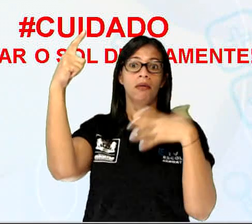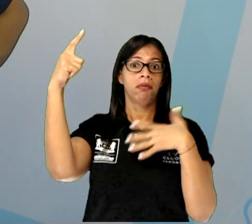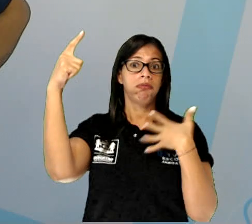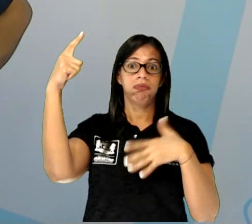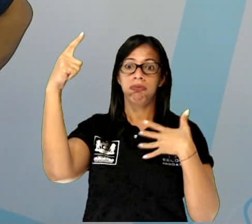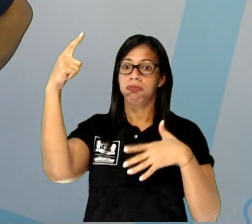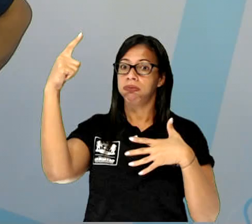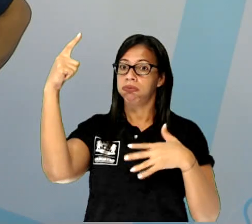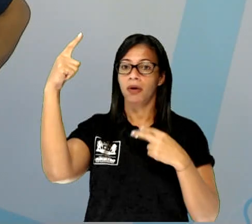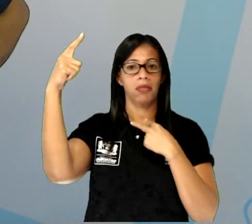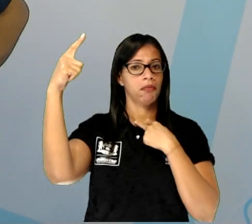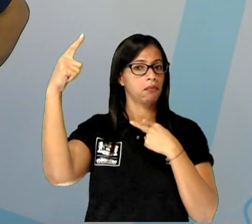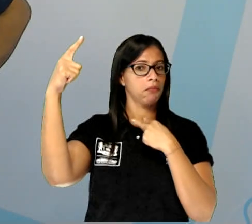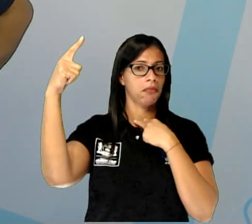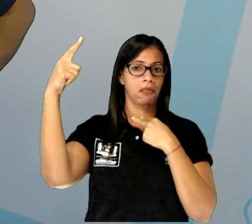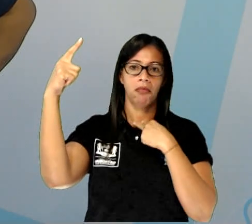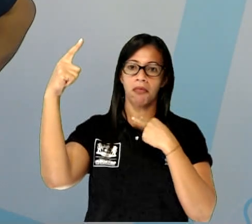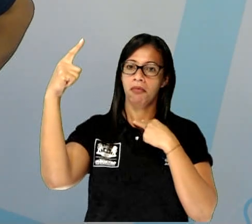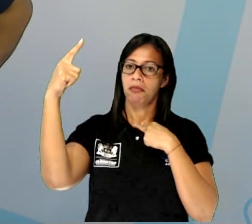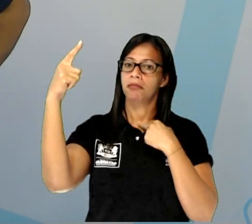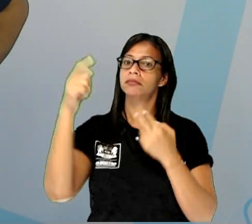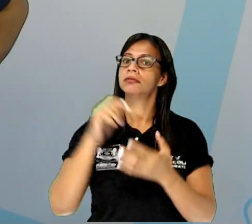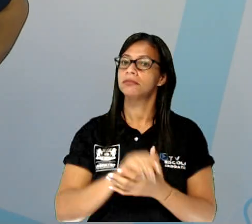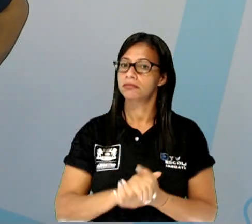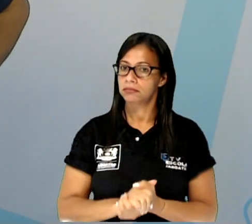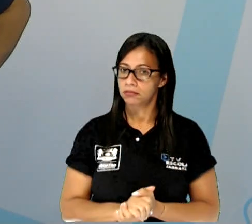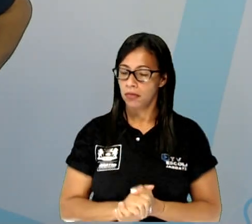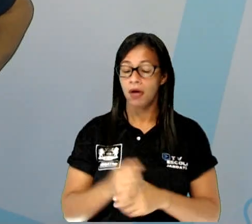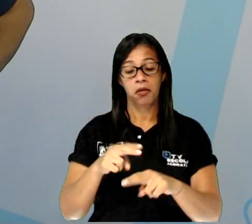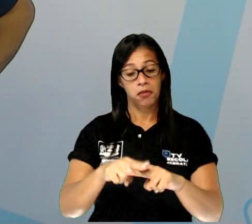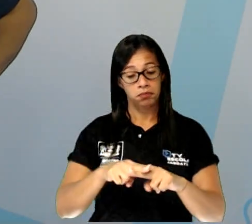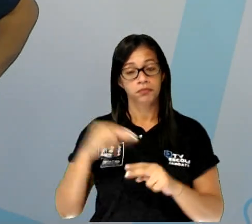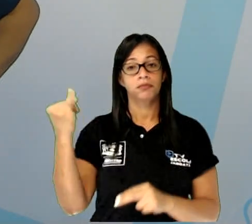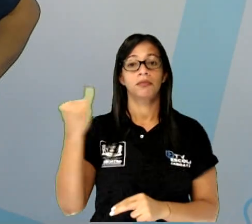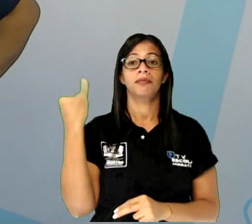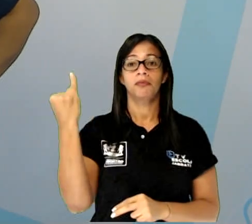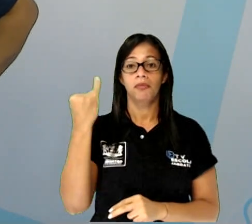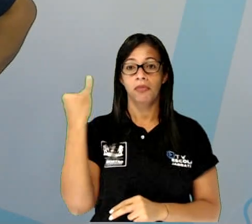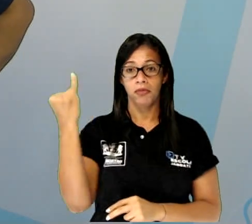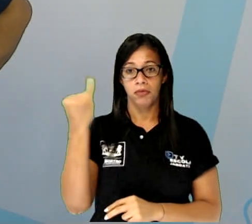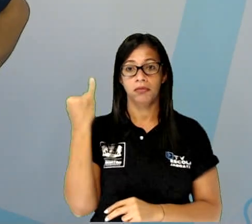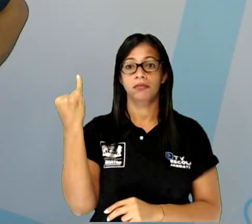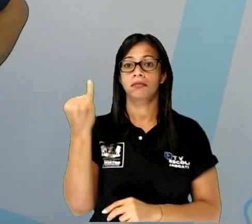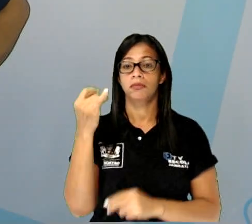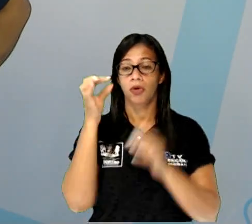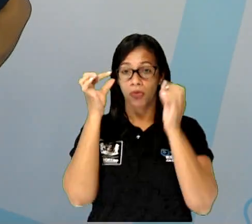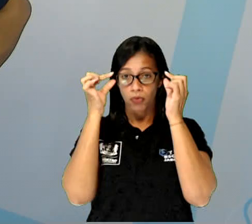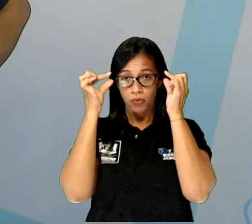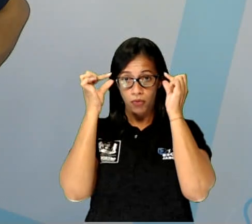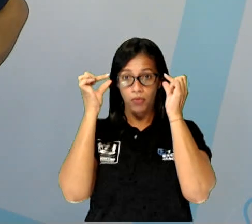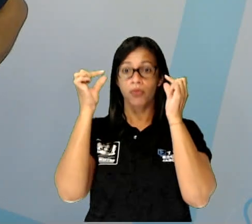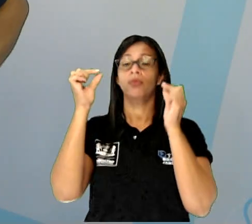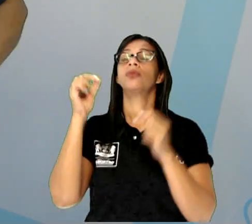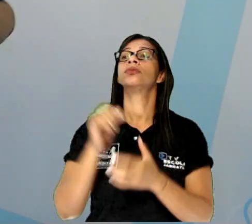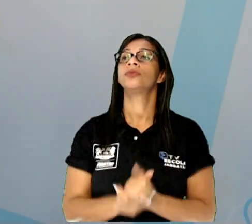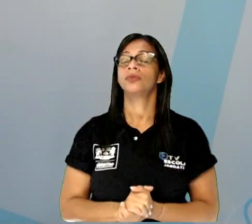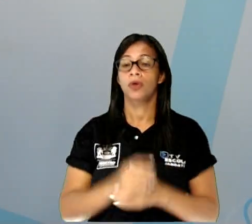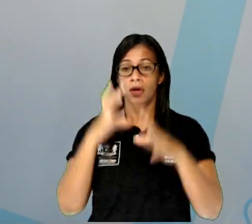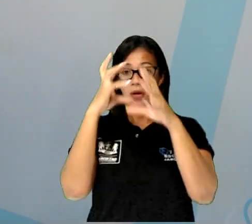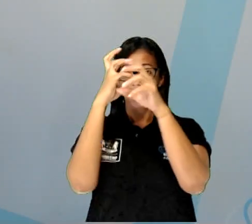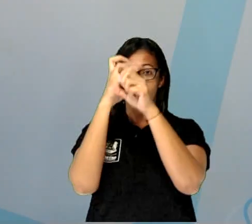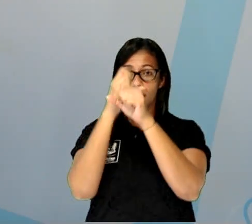cuidado, por isso que tem pessoas que usam óculos de sol, né? Para se proteger dessa iluminação